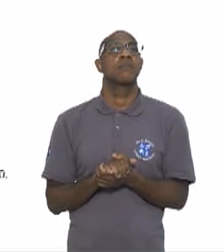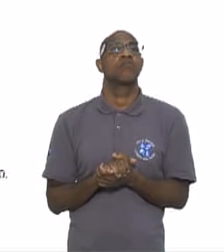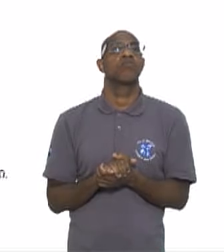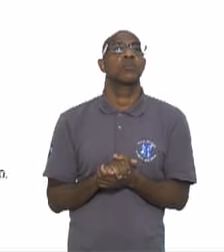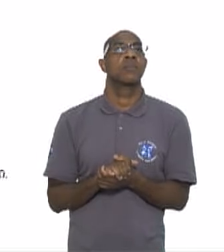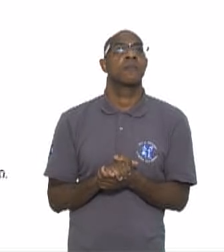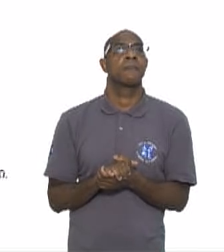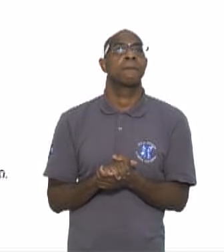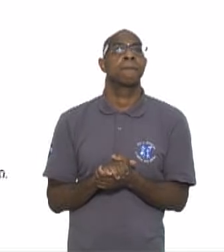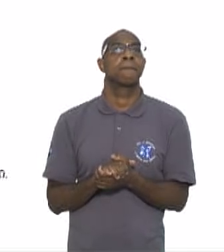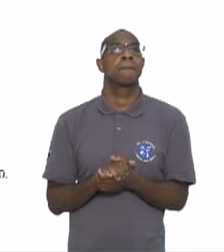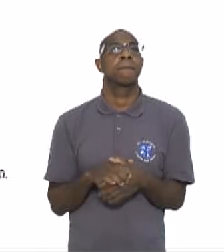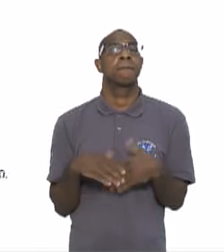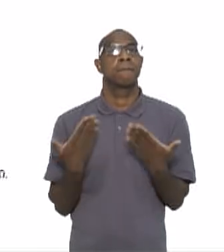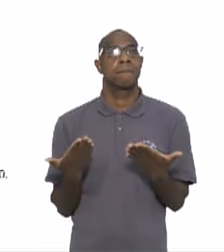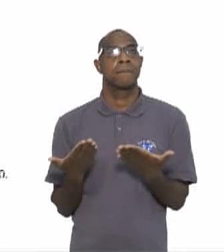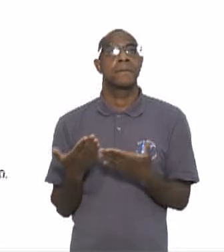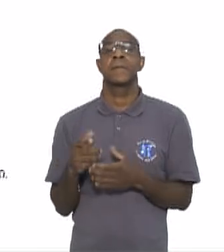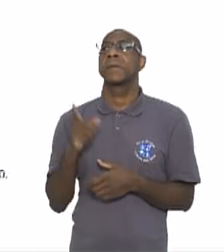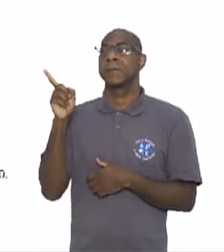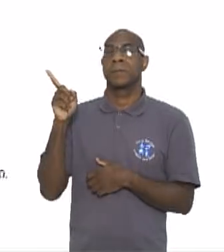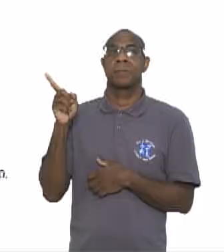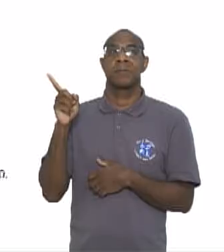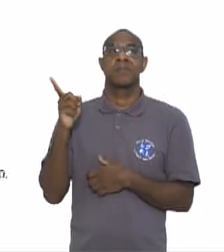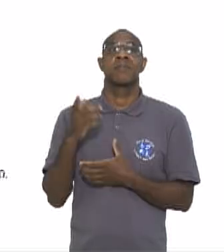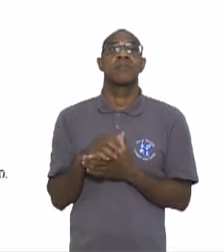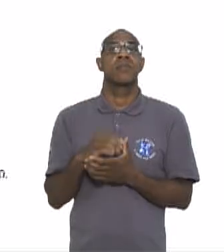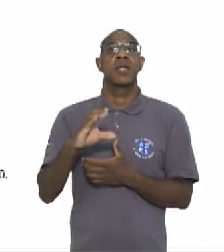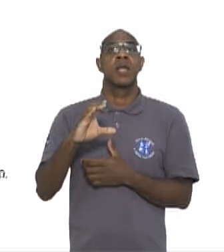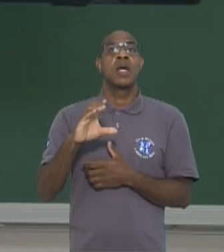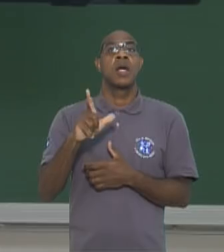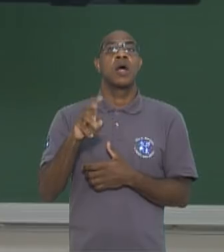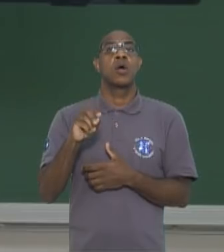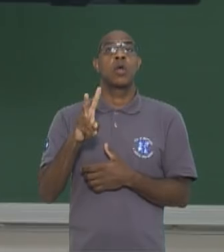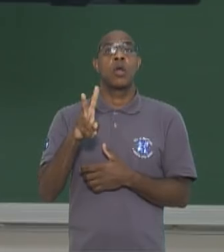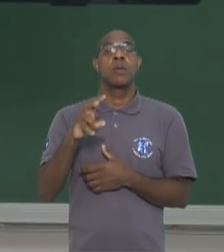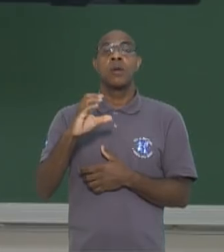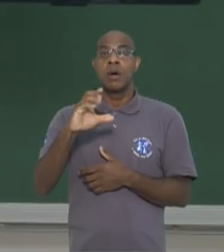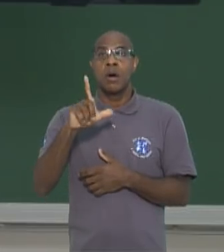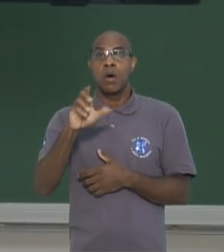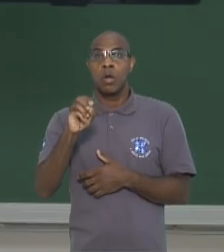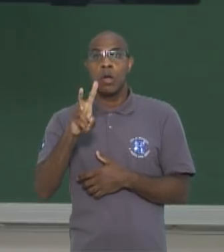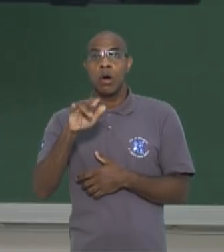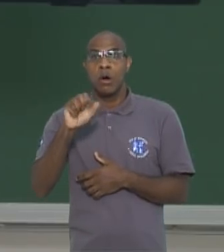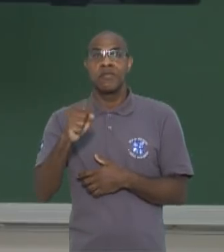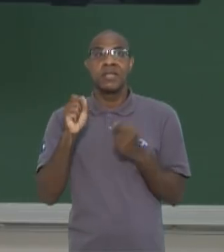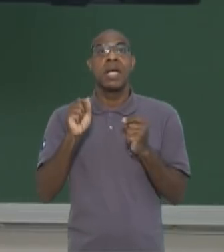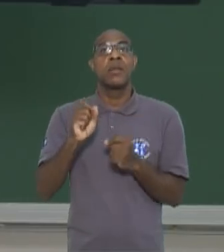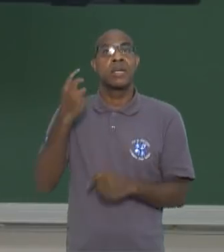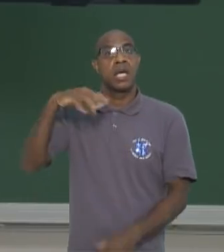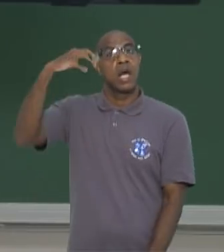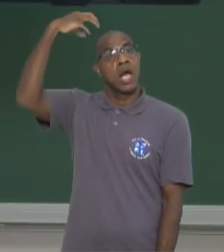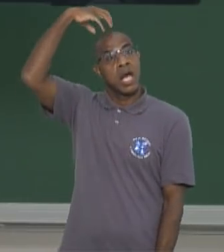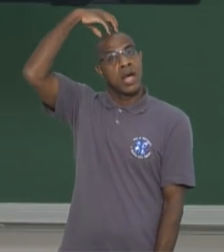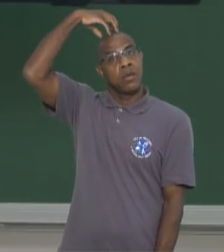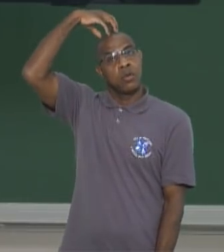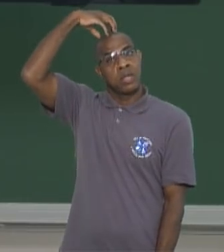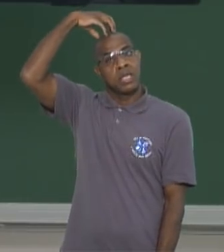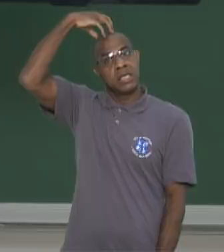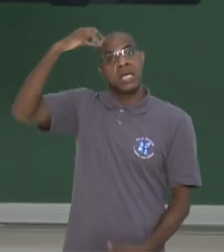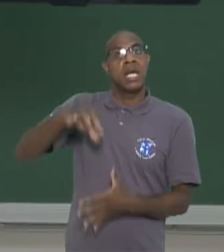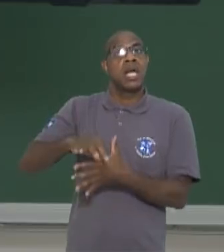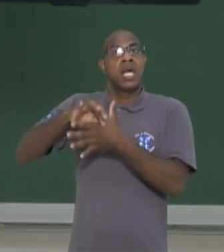séquito. Retomando, Clovis era o chefe das tribos germânicas dos Sálios, que estão aqui. A unificação das